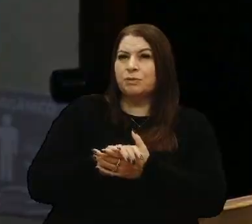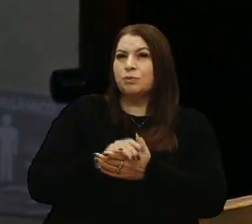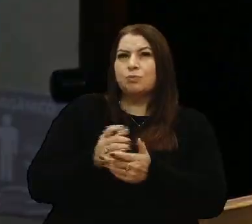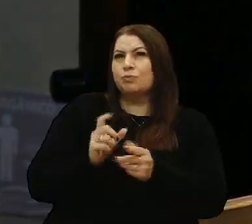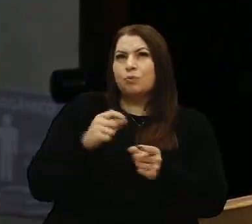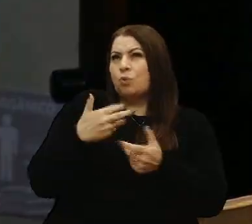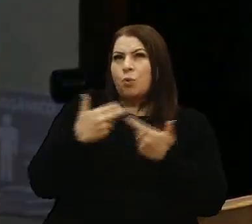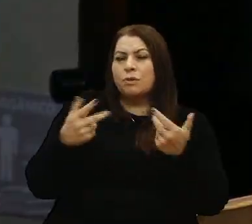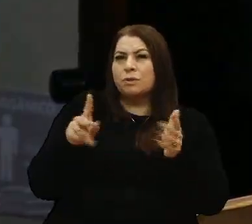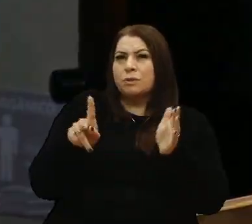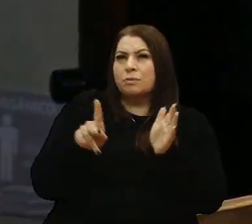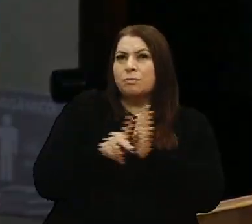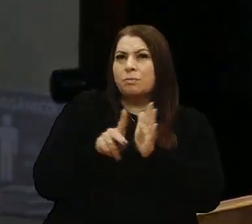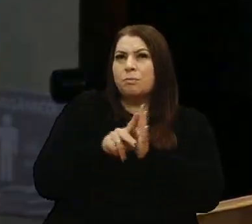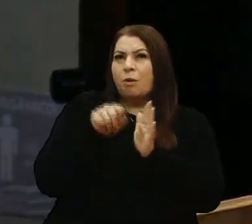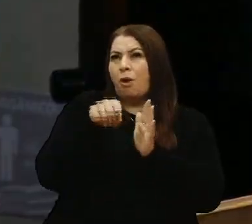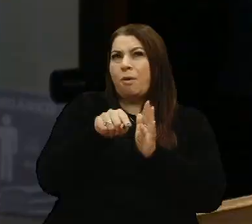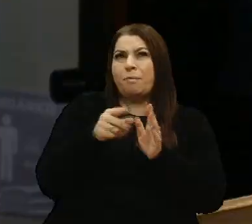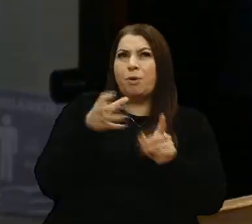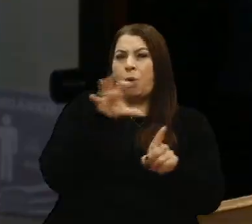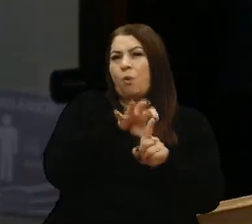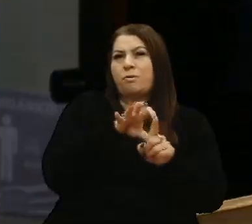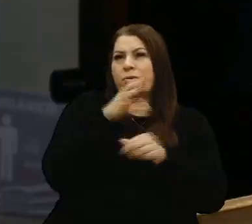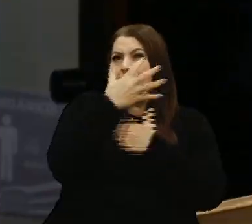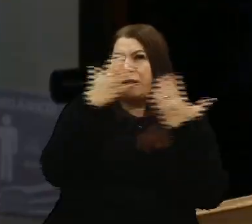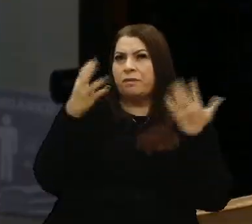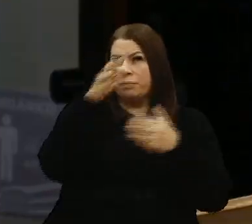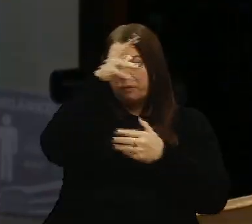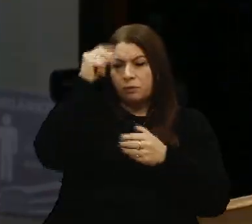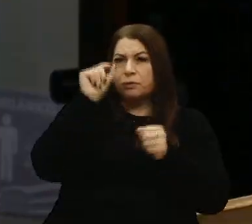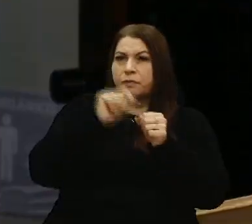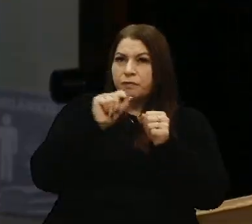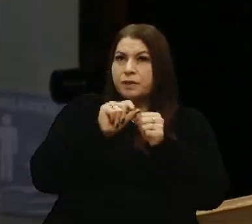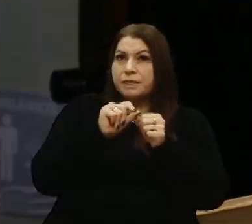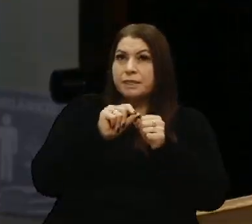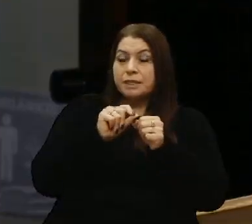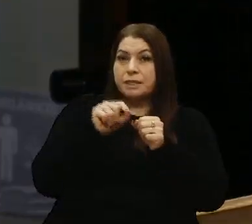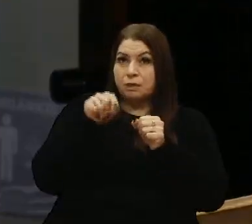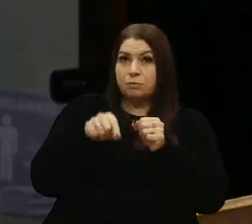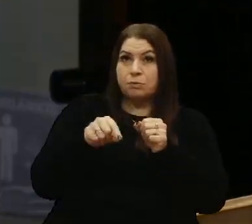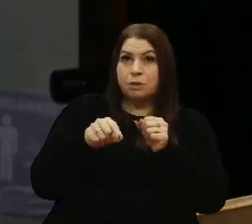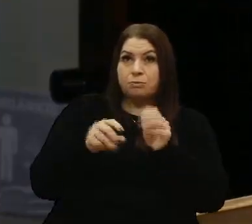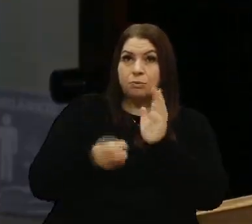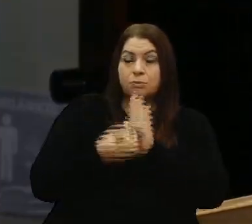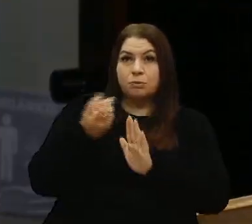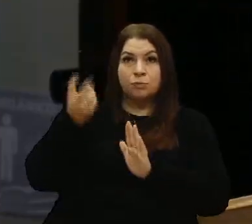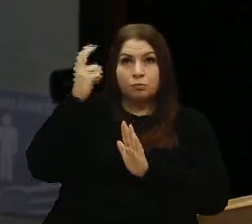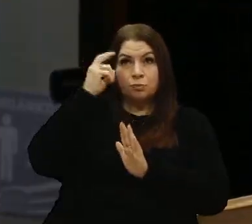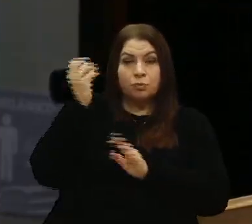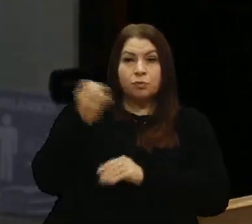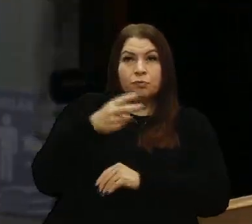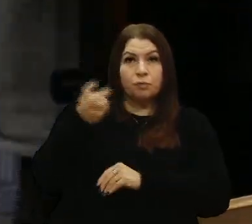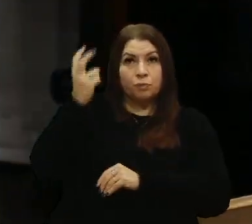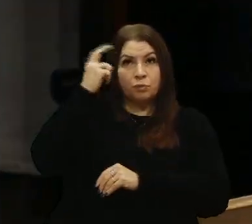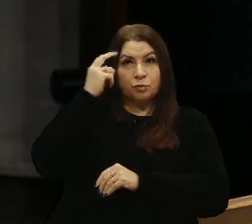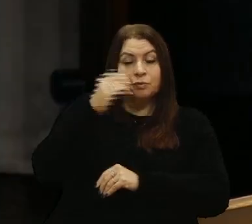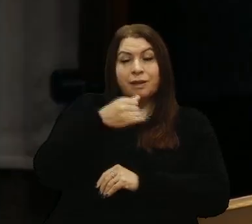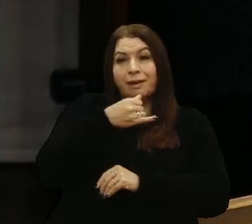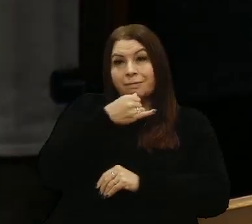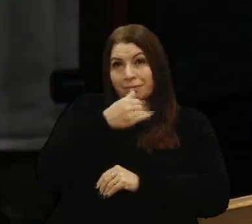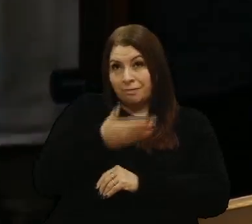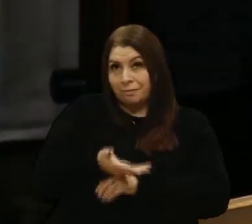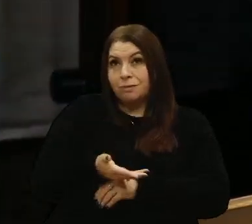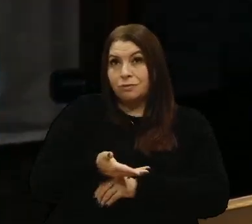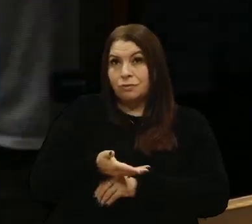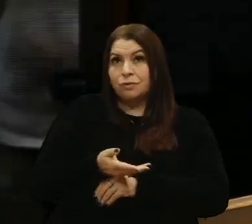prefeitura às árvores. E falava que nós iríamos estabelecer uma cultura. E nós estabelecemos uma nova cultura, que é triste. Mas